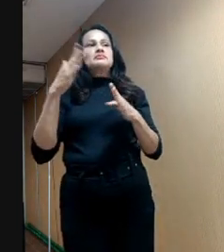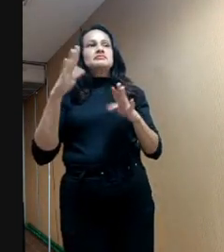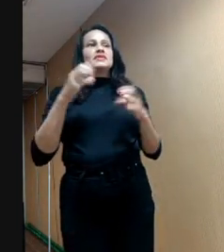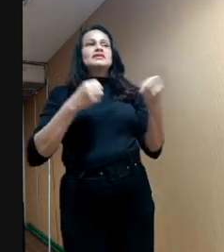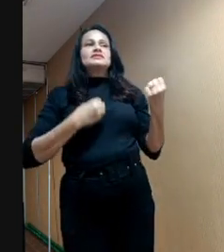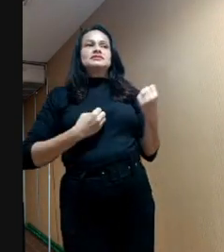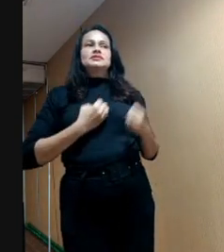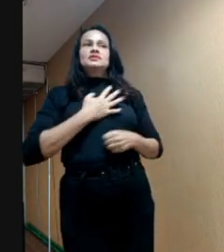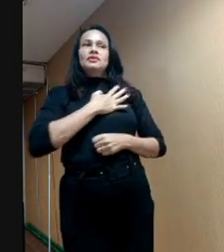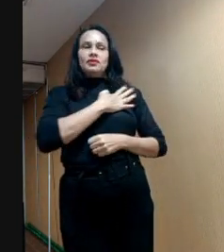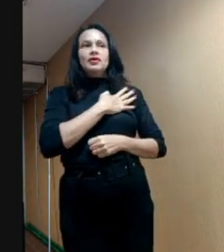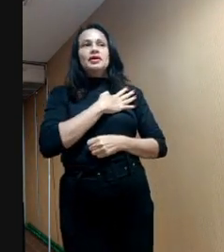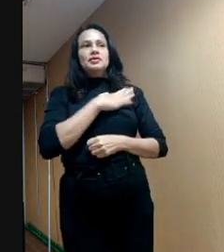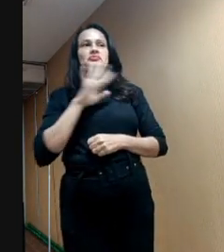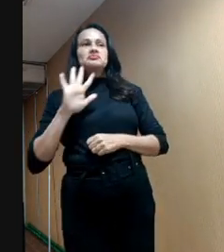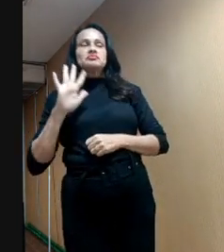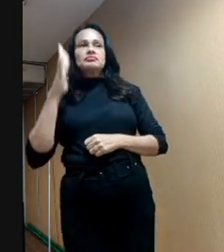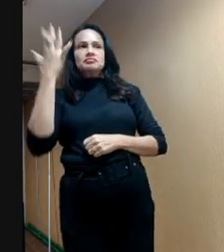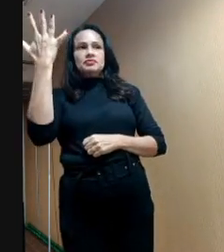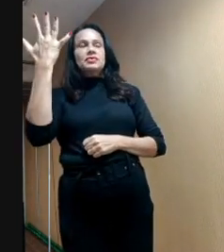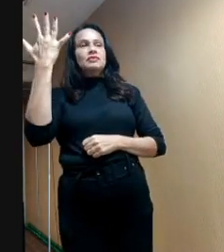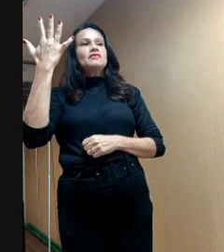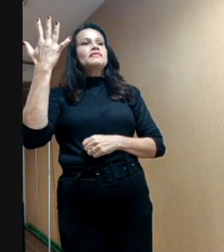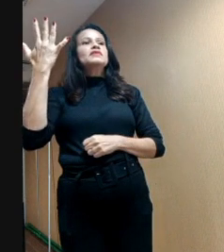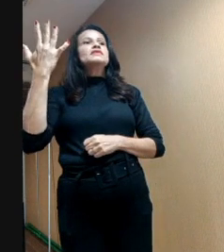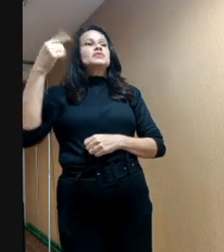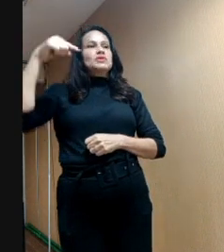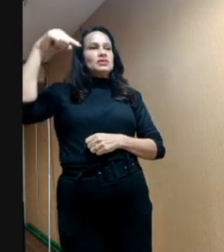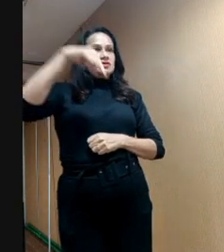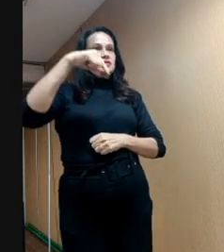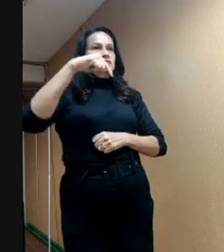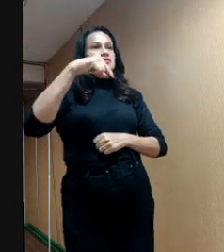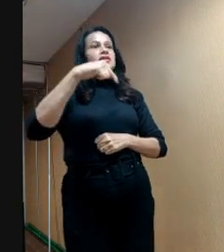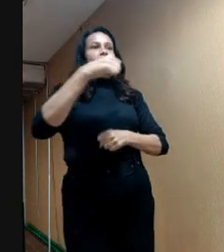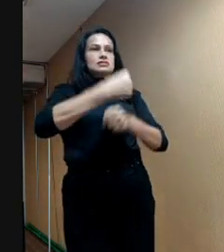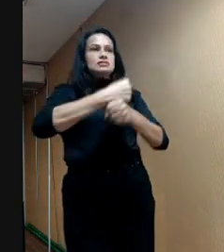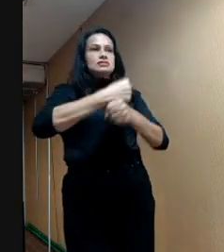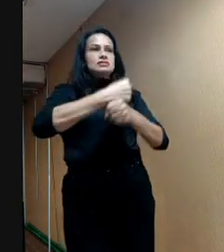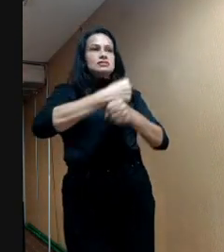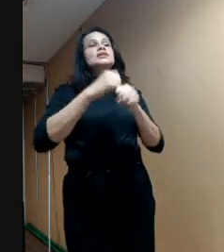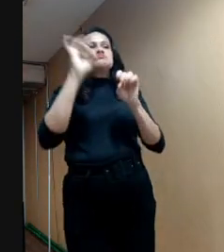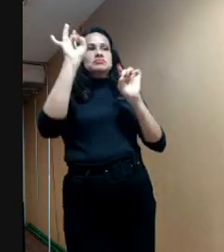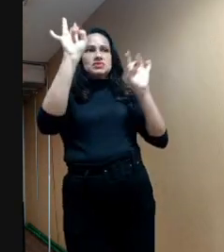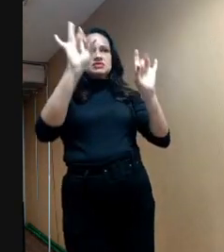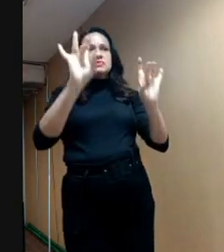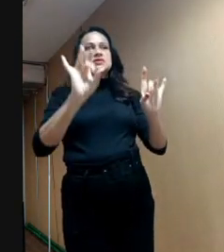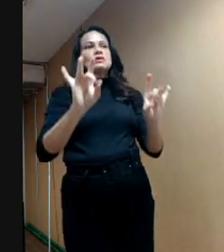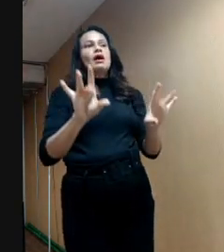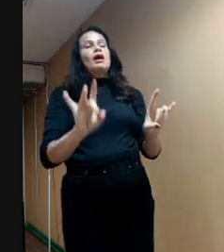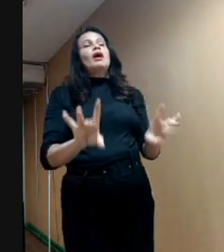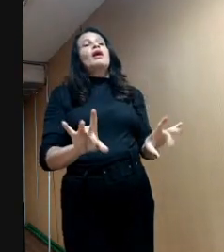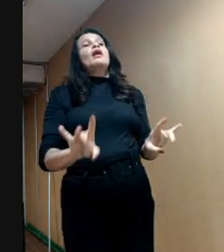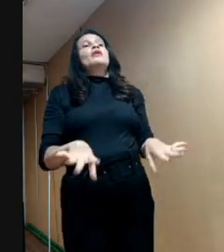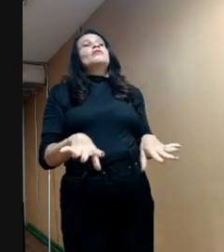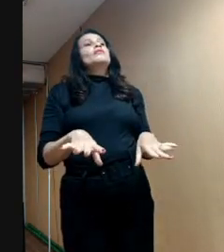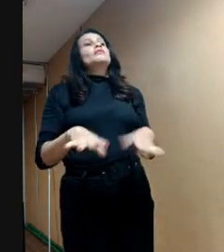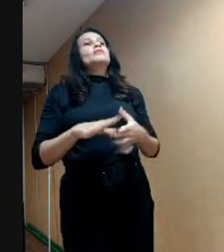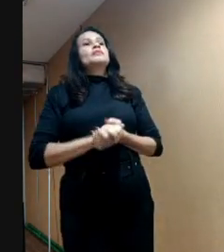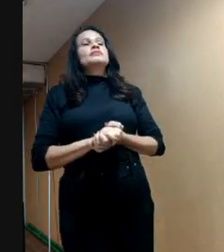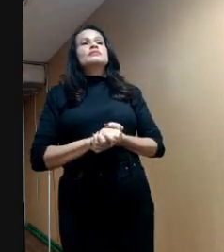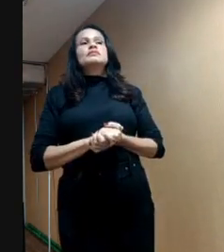que faz parte aí deste ano especial, né, de comemoração dos 30 anos do campus